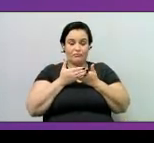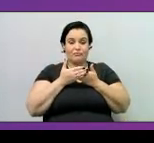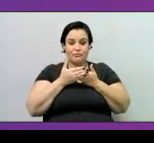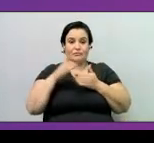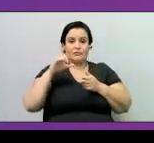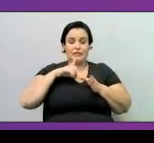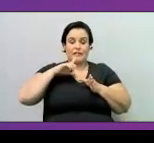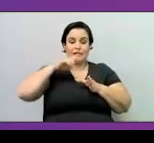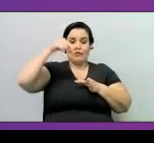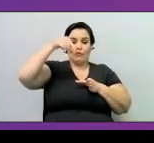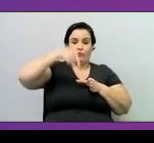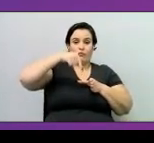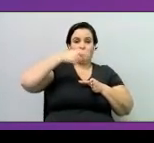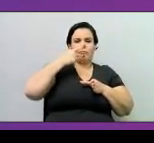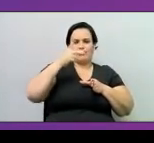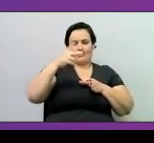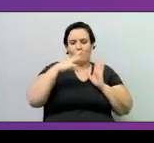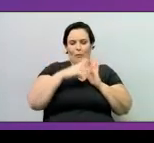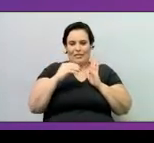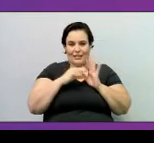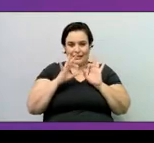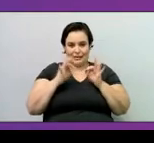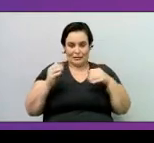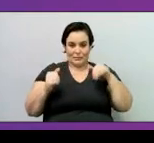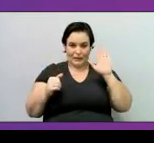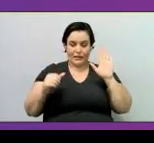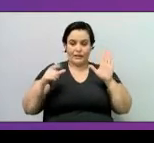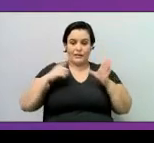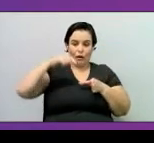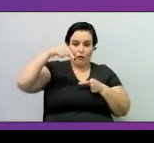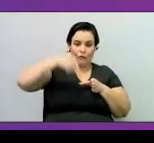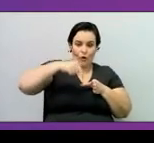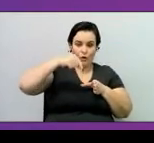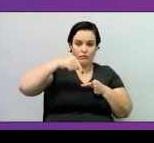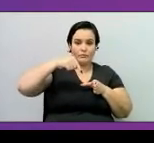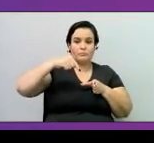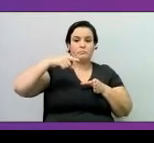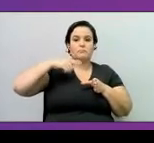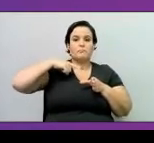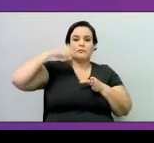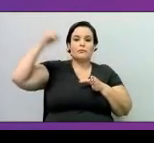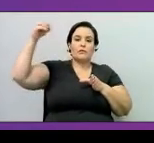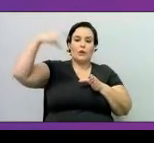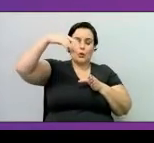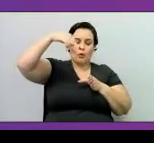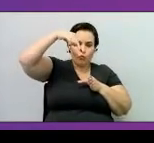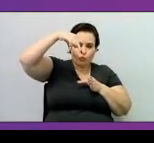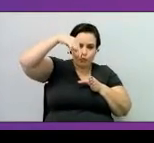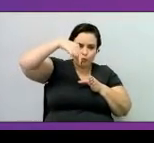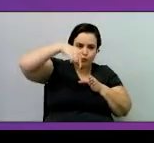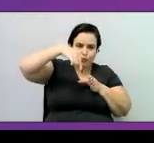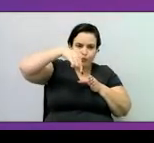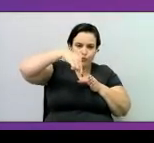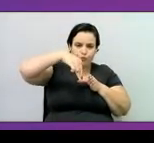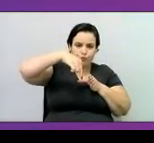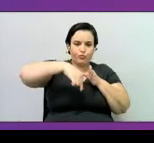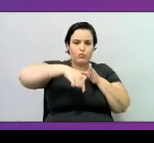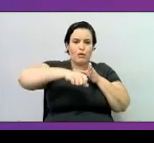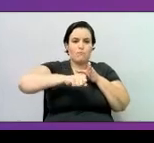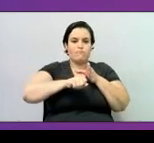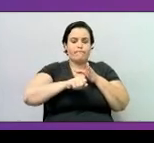modelo mais sendo você tem um furinho por onde passa um feixe de luz e esse feixe de Luz como se projeto para o interior